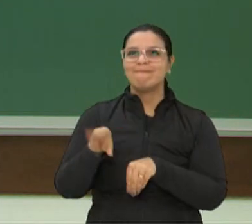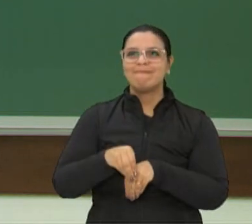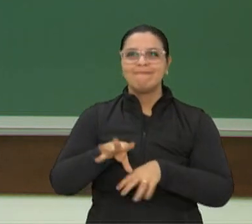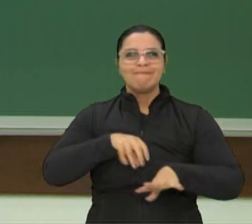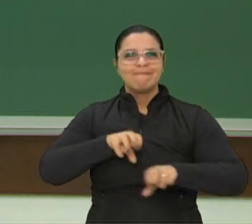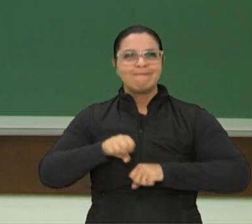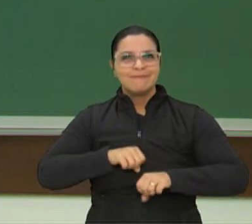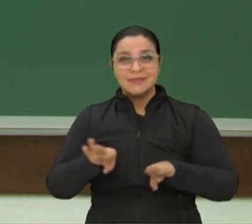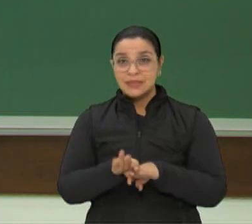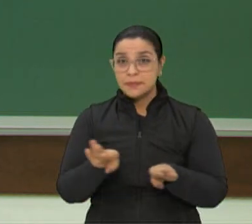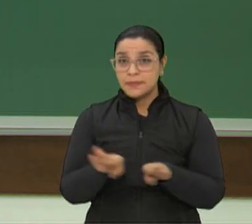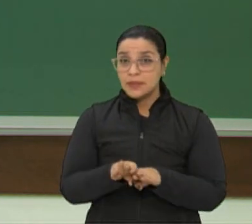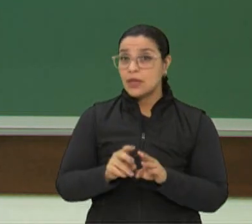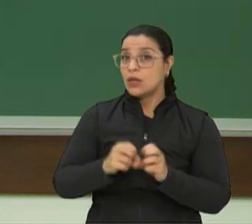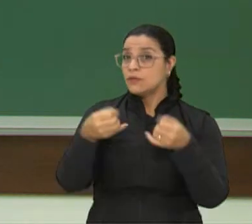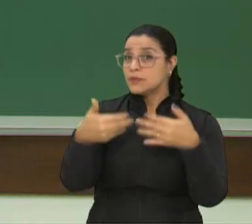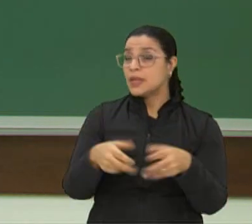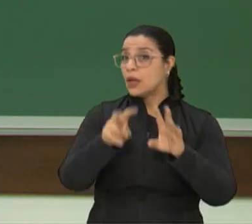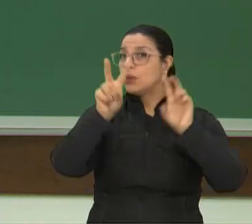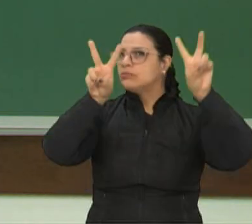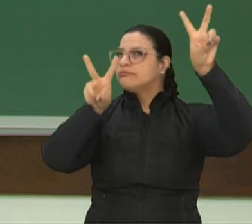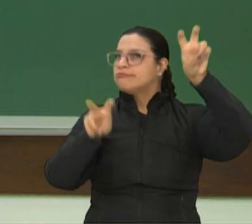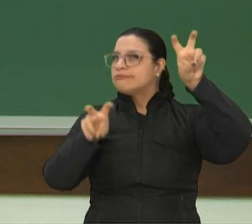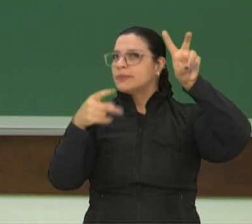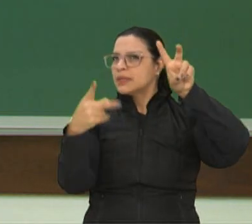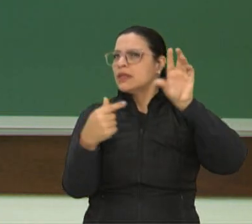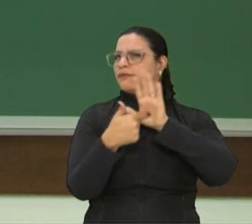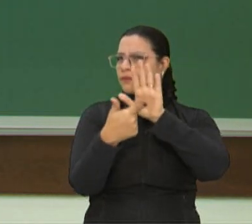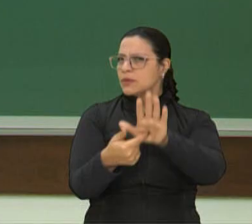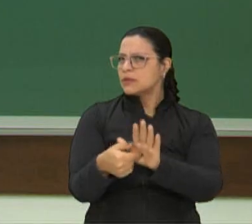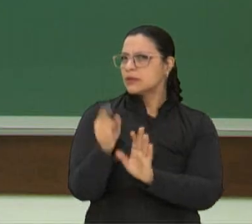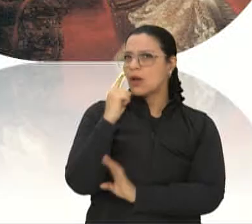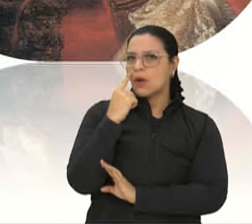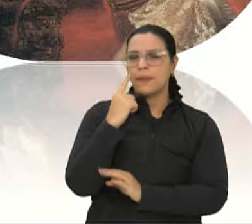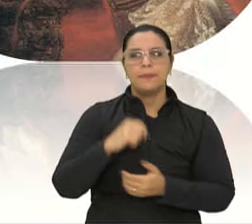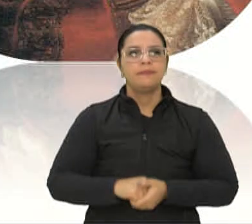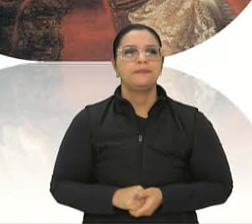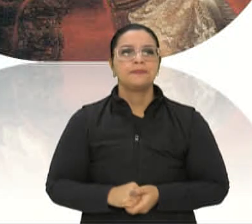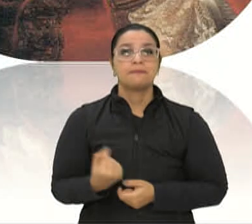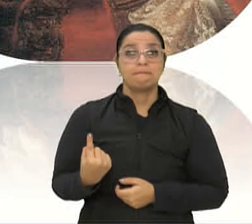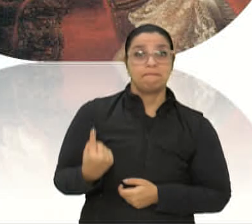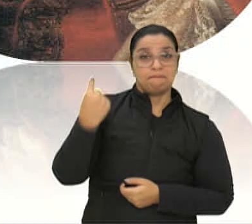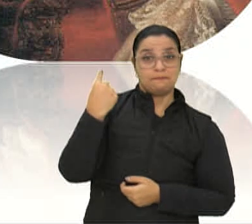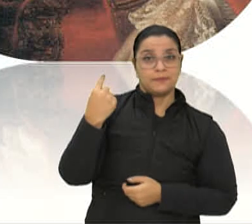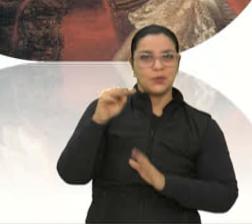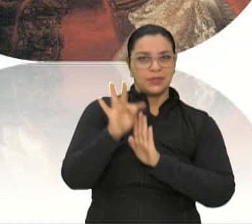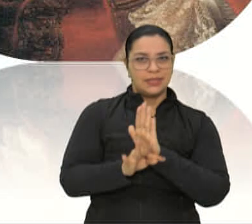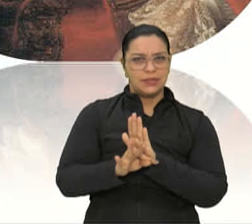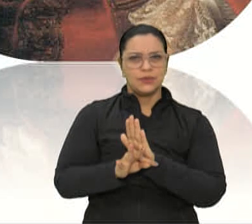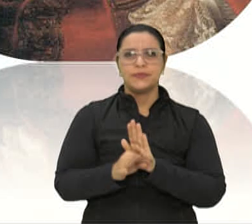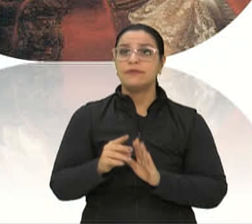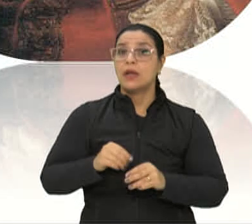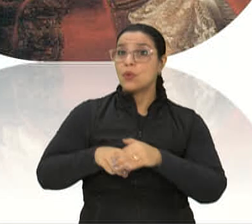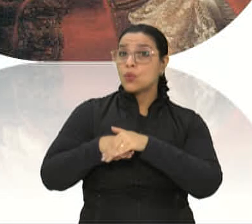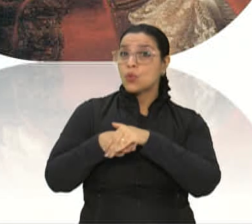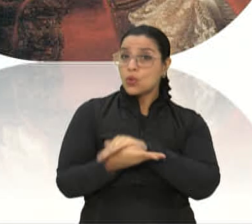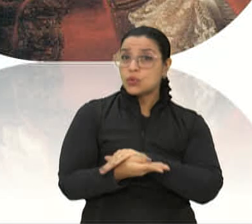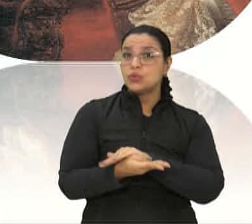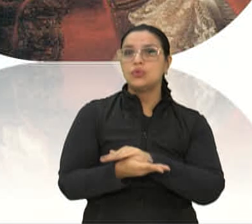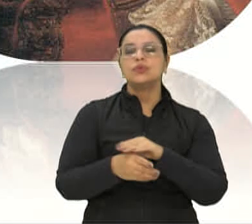E no Hume, eu trouxe aqui uma citação dele que vai esboçar justamente essa ideia, tá? Então, ele diz o seguinte: o